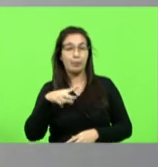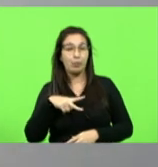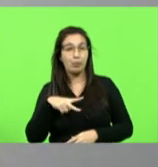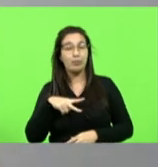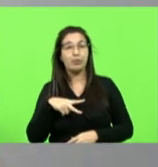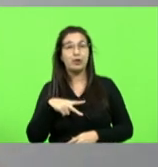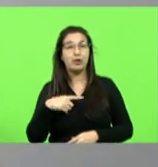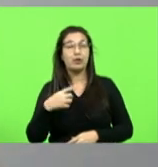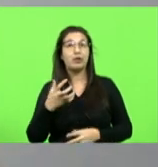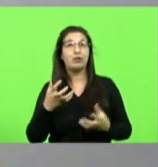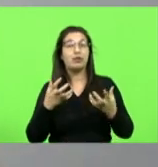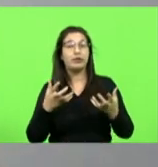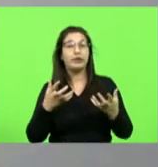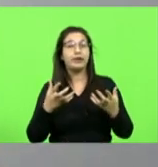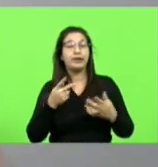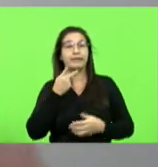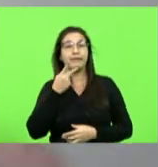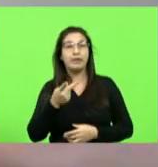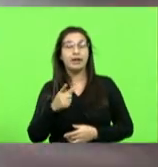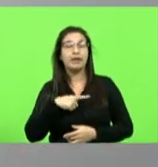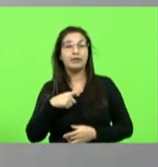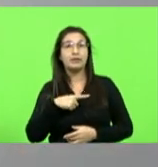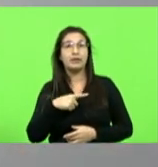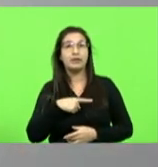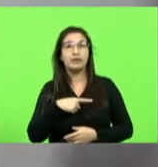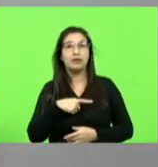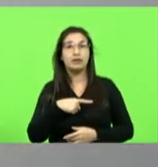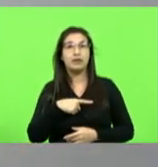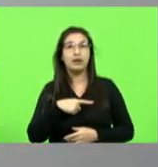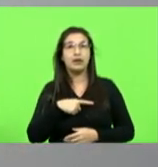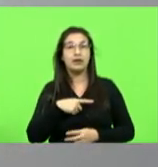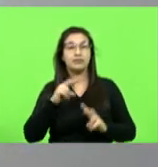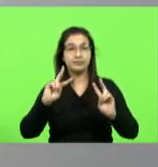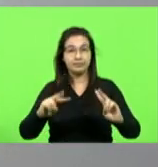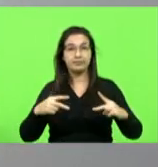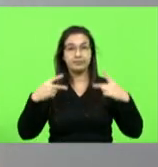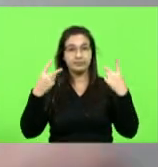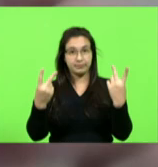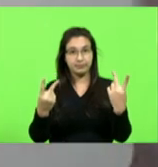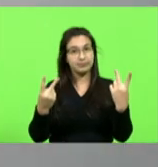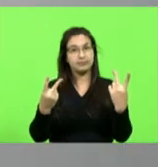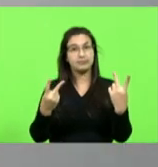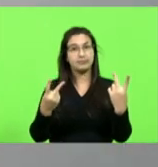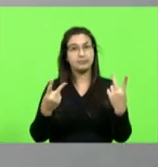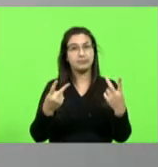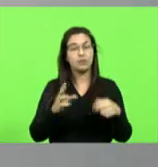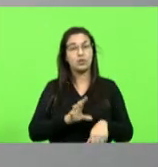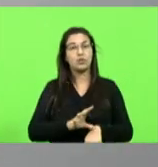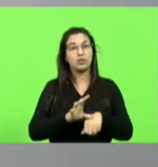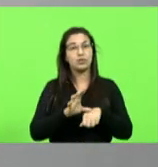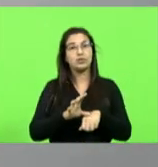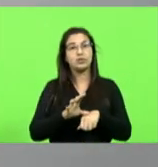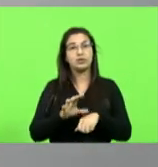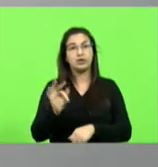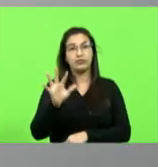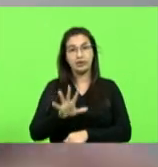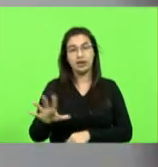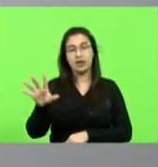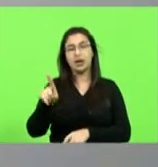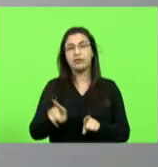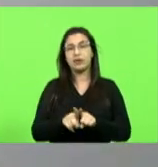Eu gostaria de destacar que nós temos nos sites, né, tanto dos conselhos federais quanto dos conselhos regionais